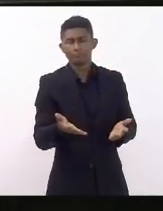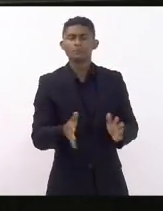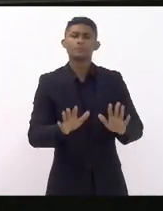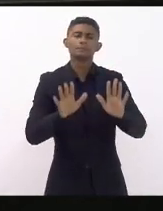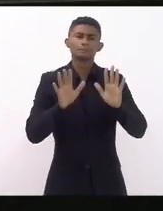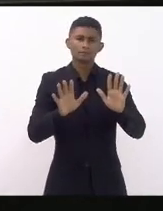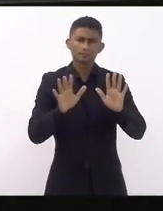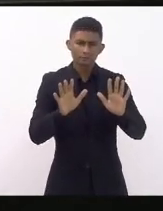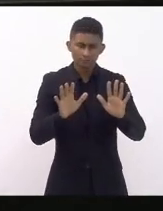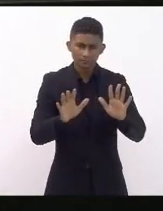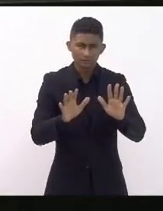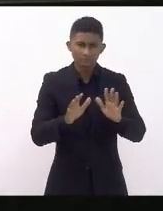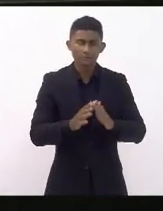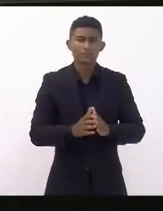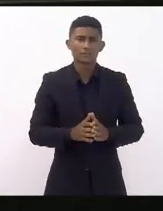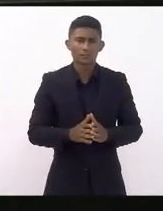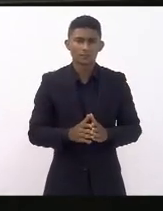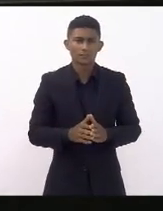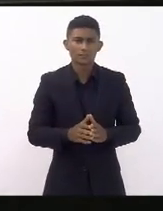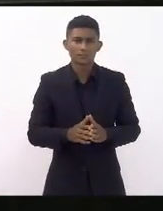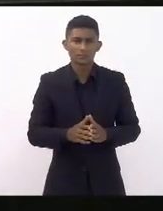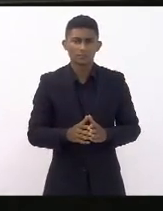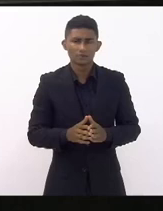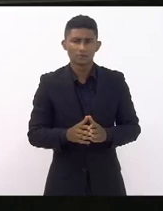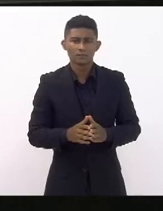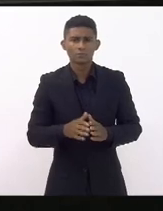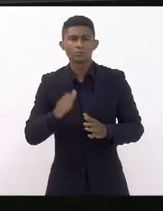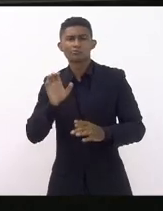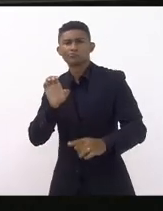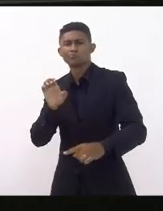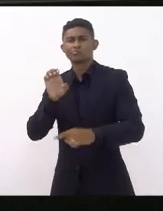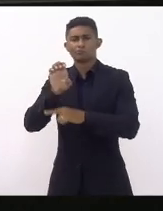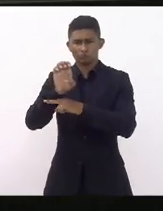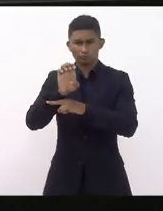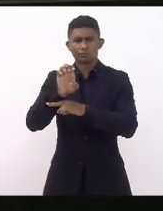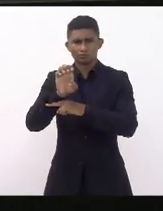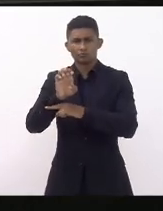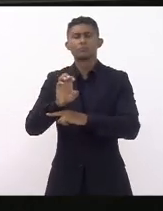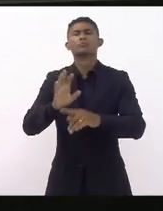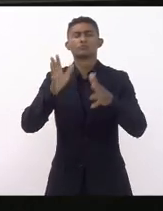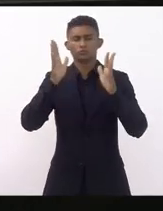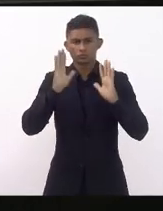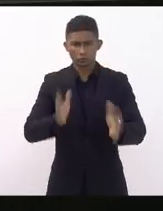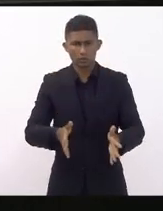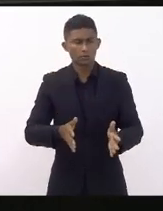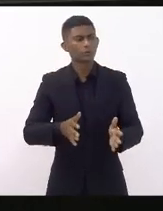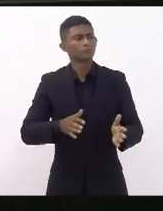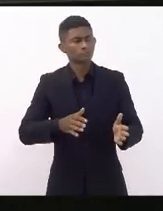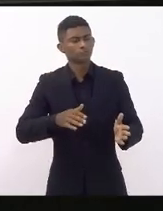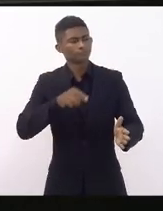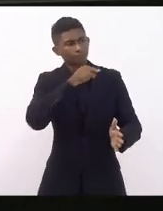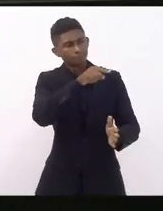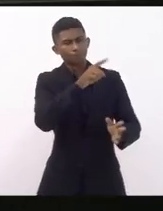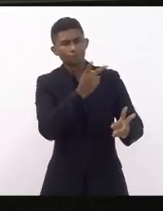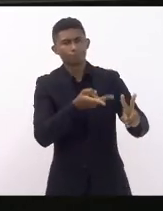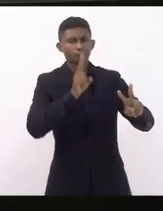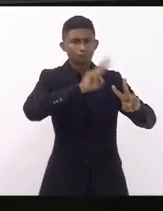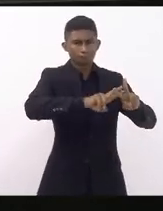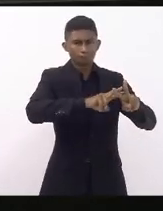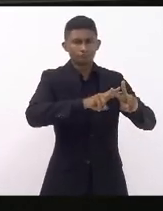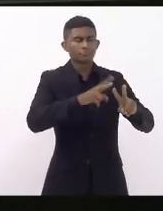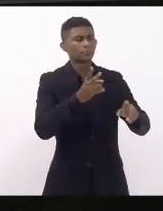momento, deputado Jari, que o Estado acautela, ele precisa dar condições humanas